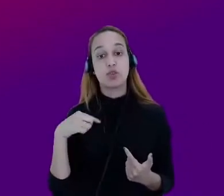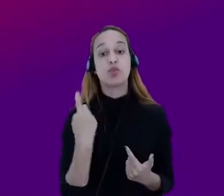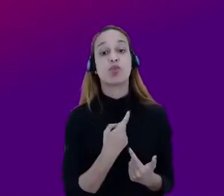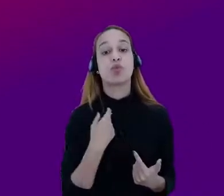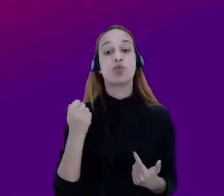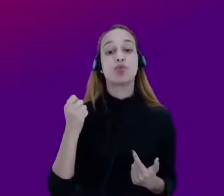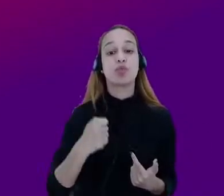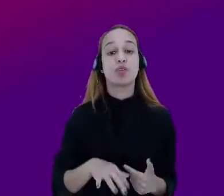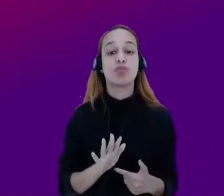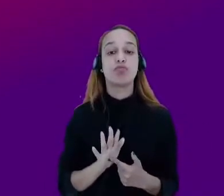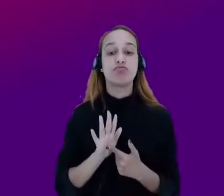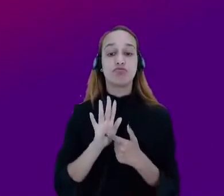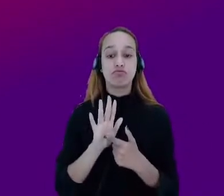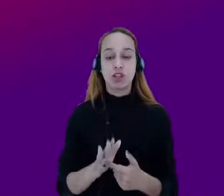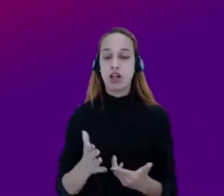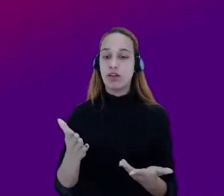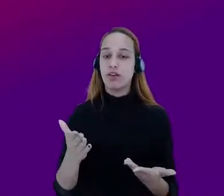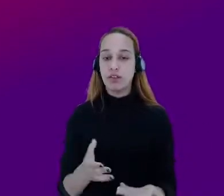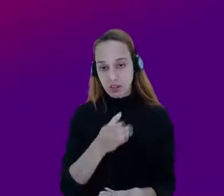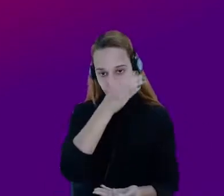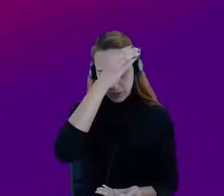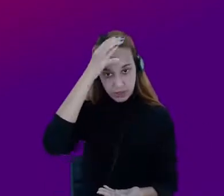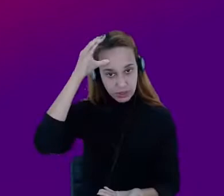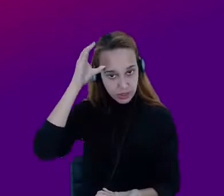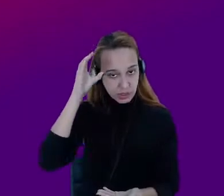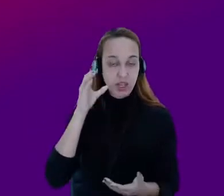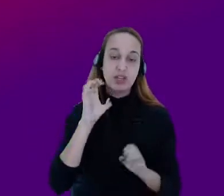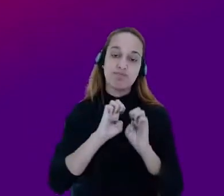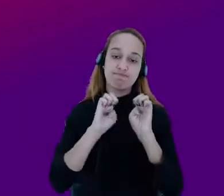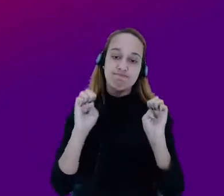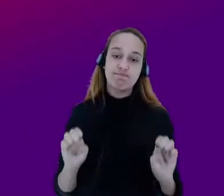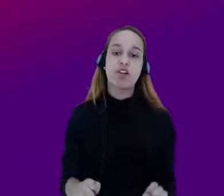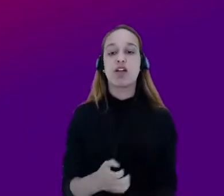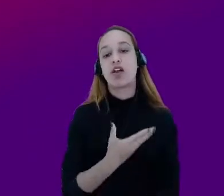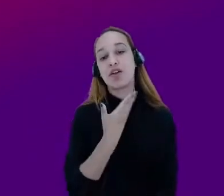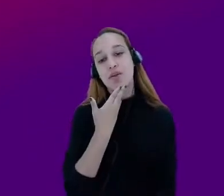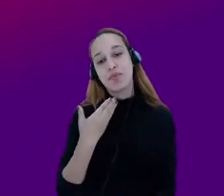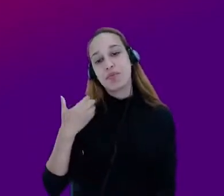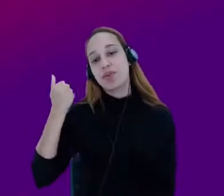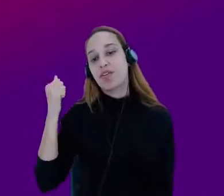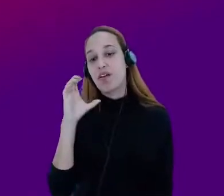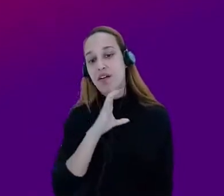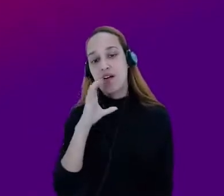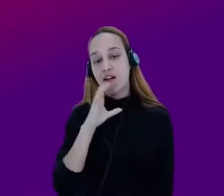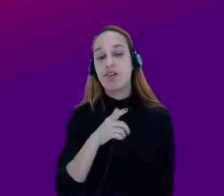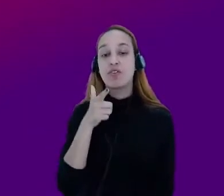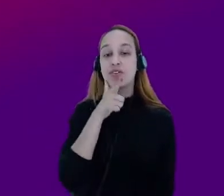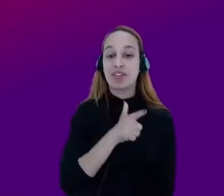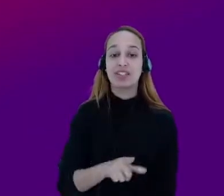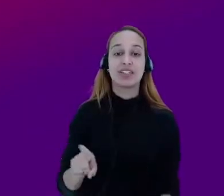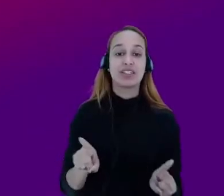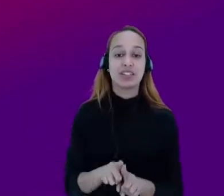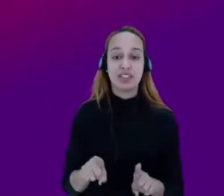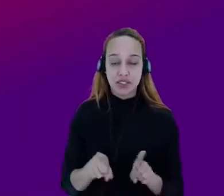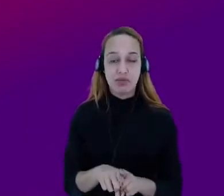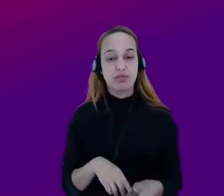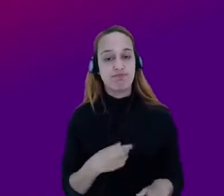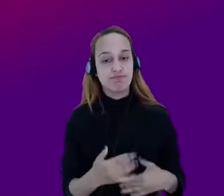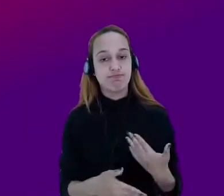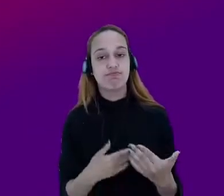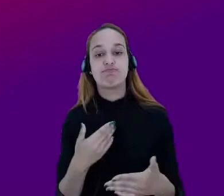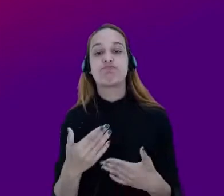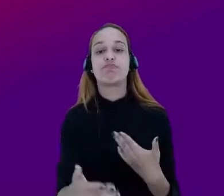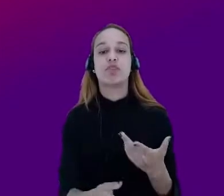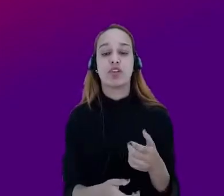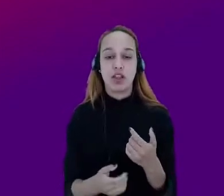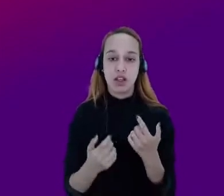abordar o cliente de uma forma mais estruturada, de uma forma mais rápida, e que a gente consiga também gerar esse interesse